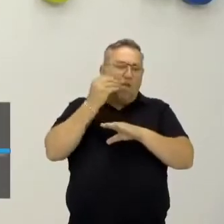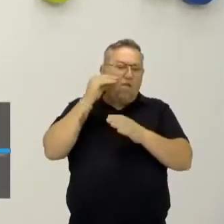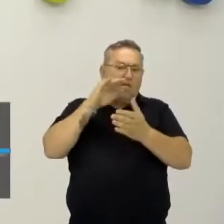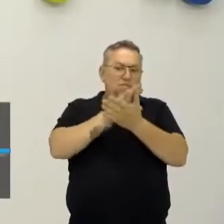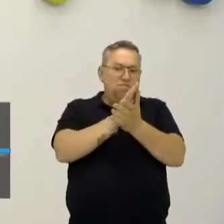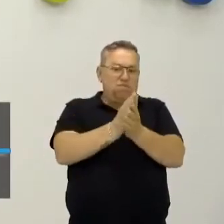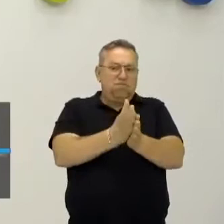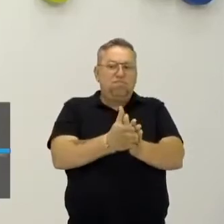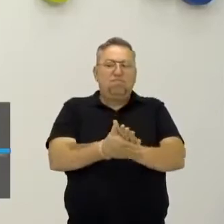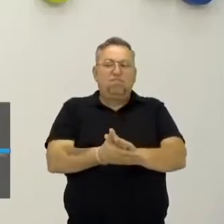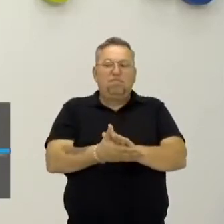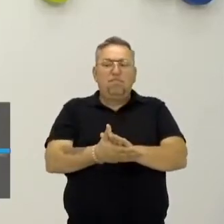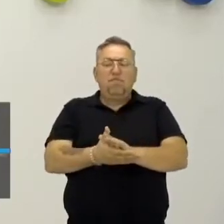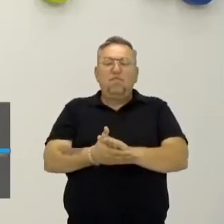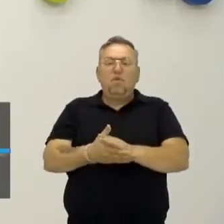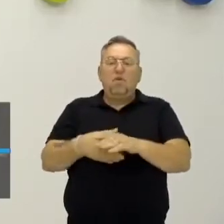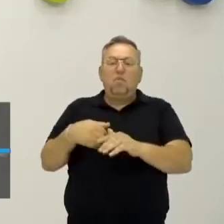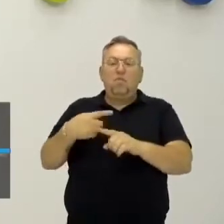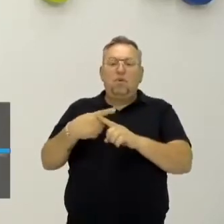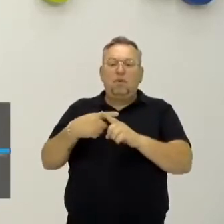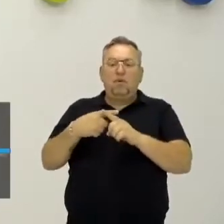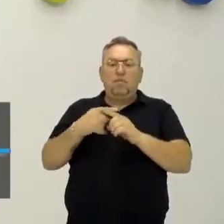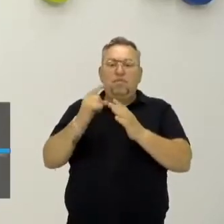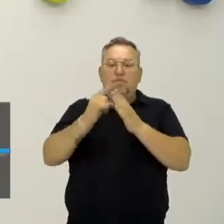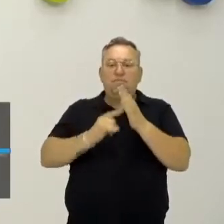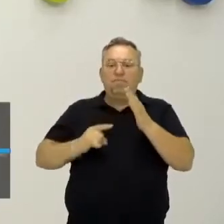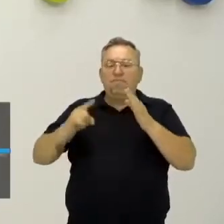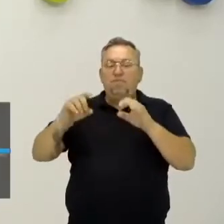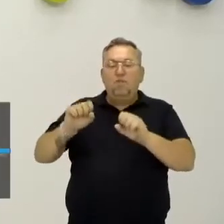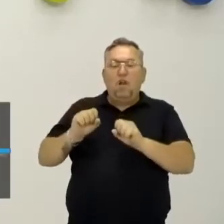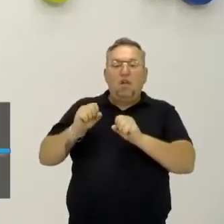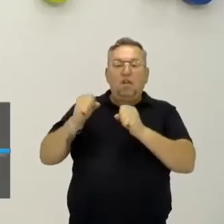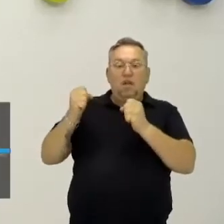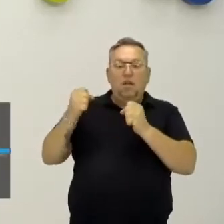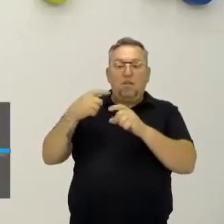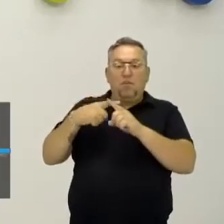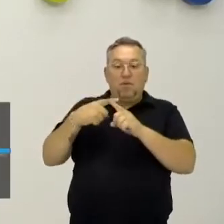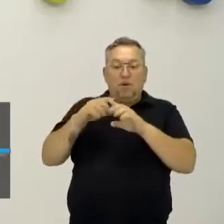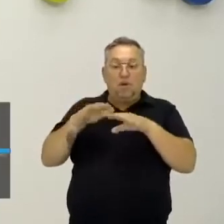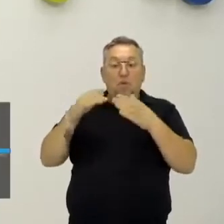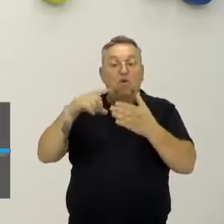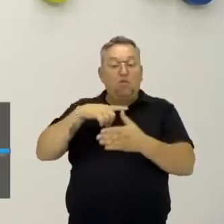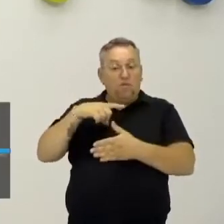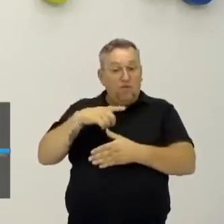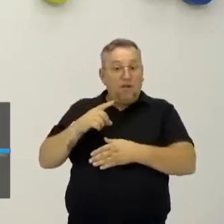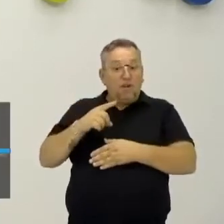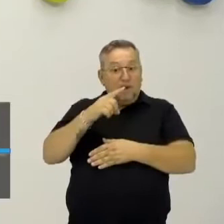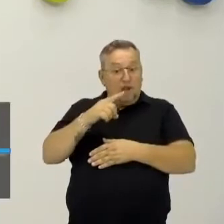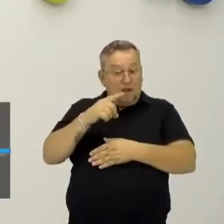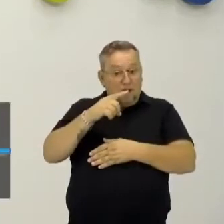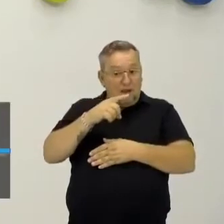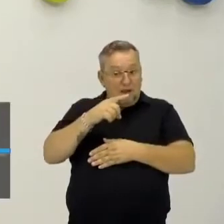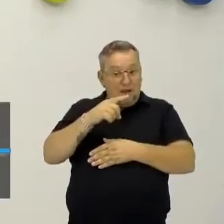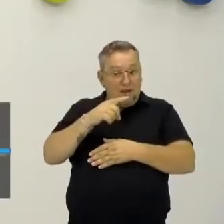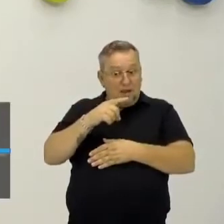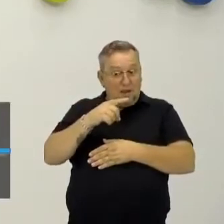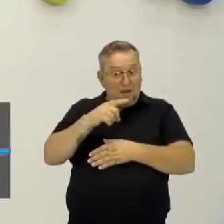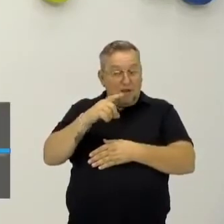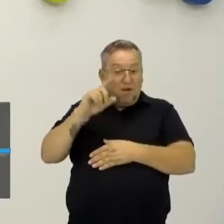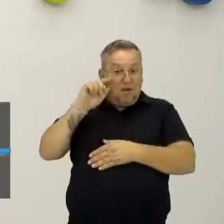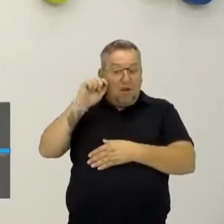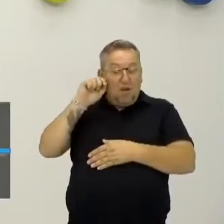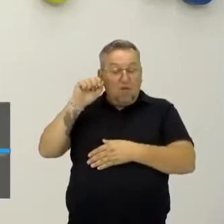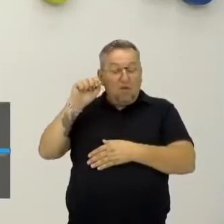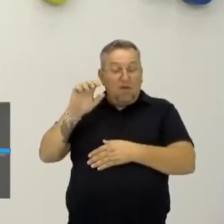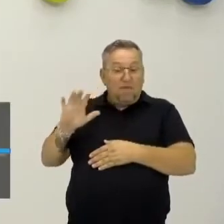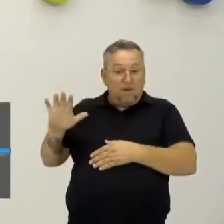derrubar Palmares. Por quê, gente? Palmares era um símbolo de resistência. Porque enquanto existisse o Quilombo dos Palmares, os africanos